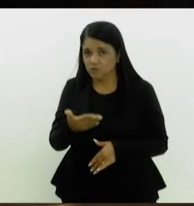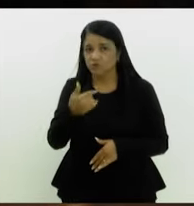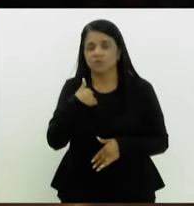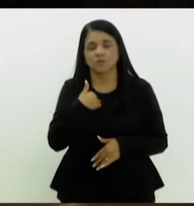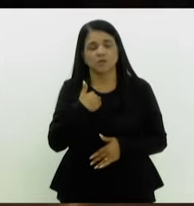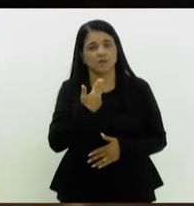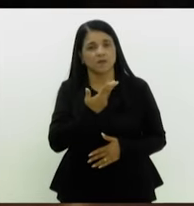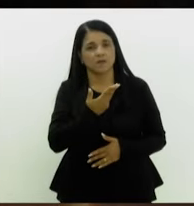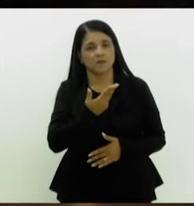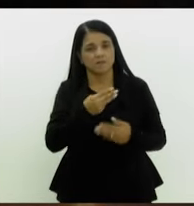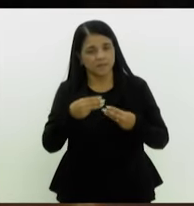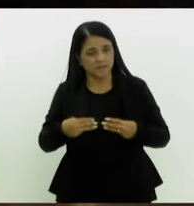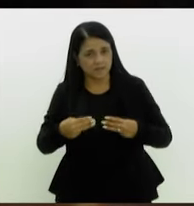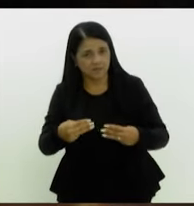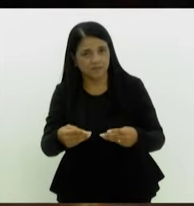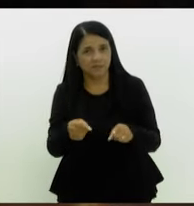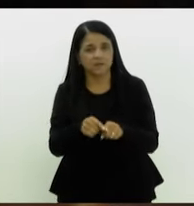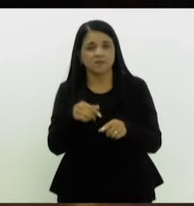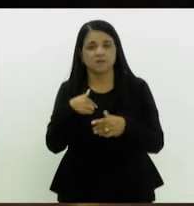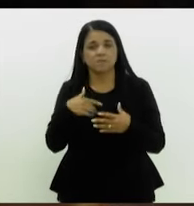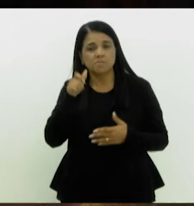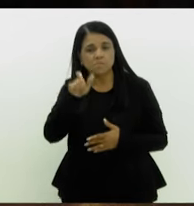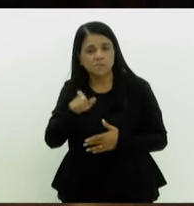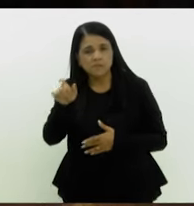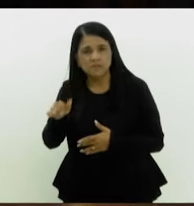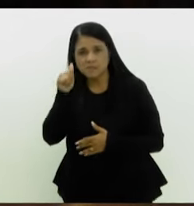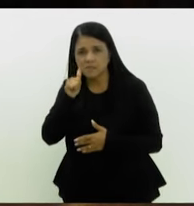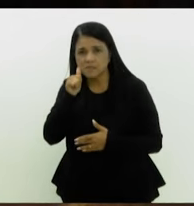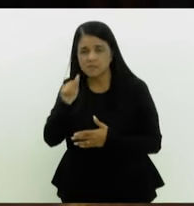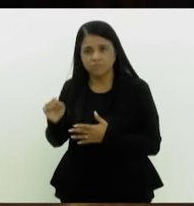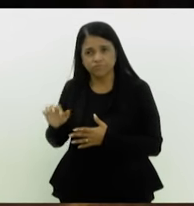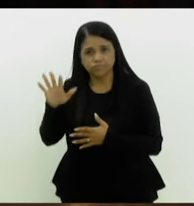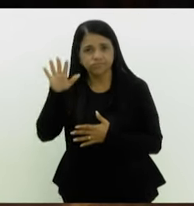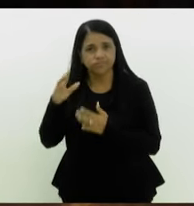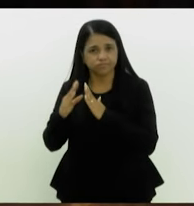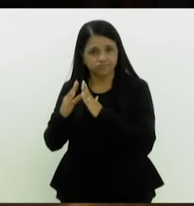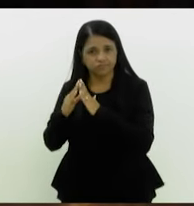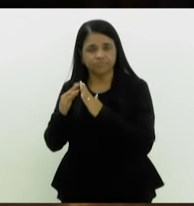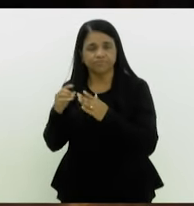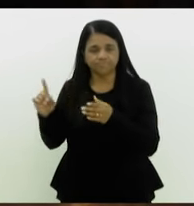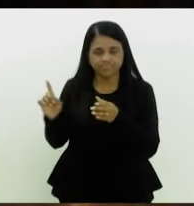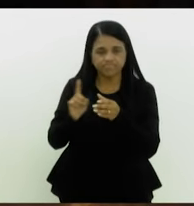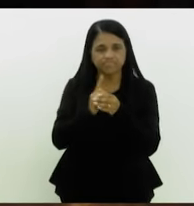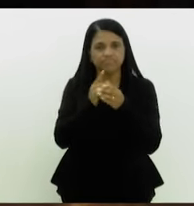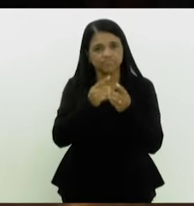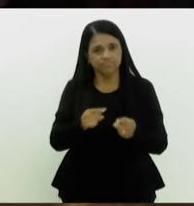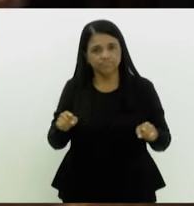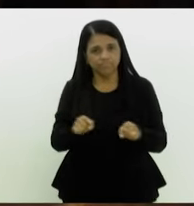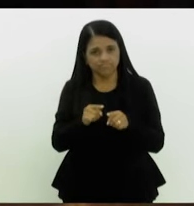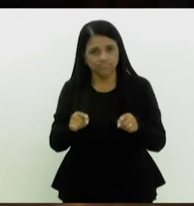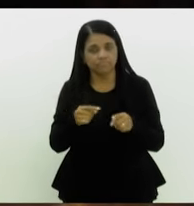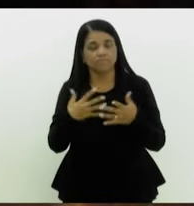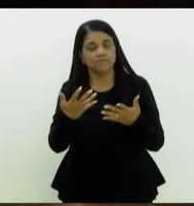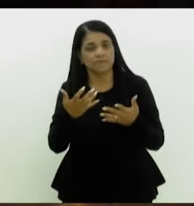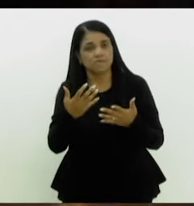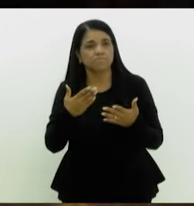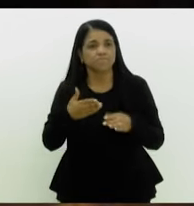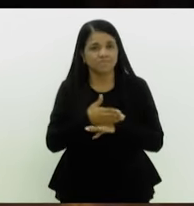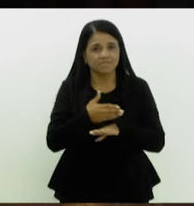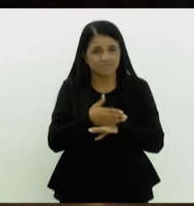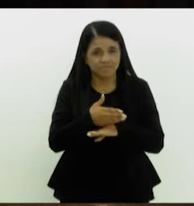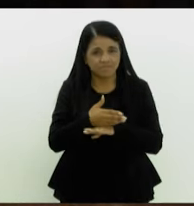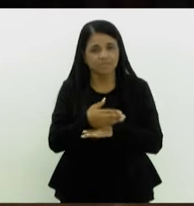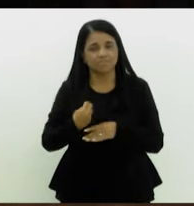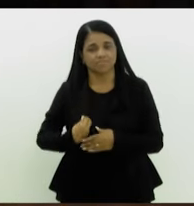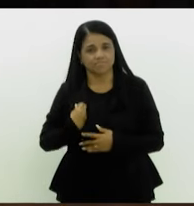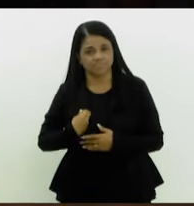e de meninas das Comunidades querendo integrar a orquestra poder participar mas a gente tá faltando um pouco de braço e